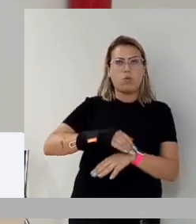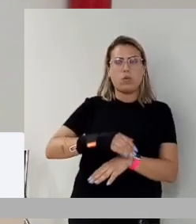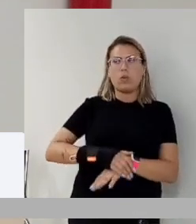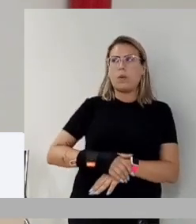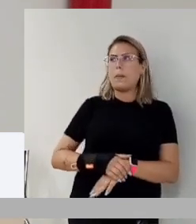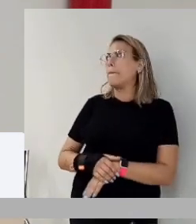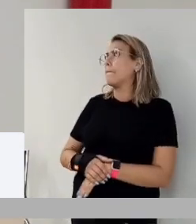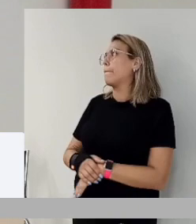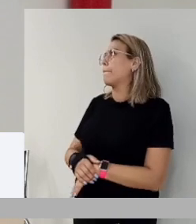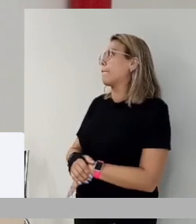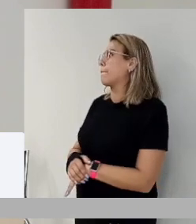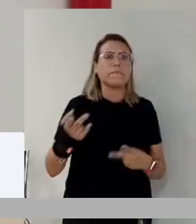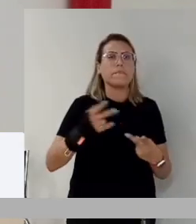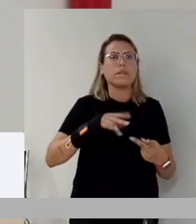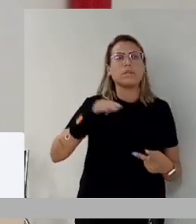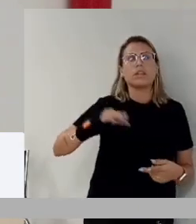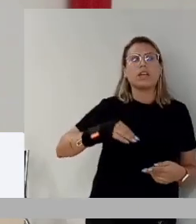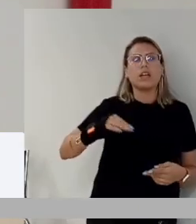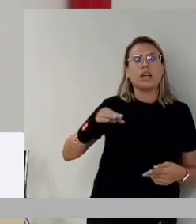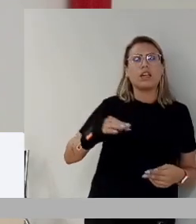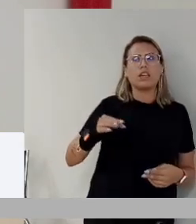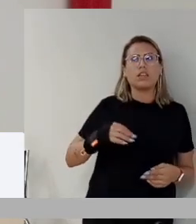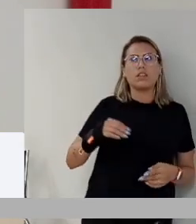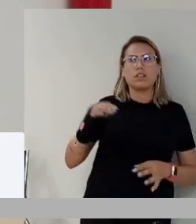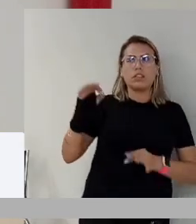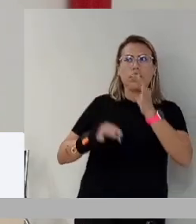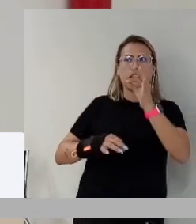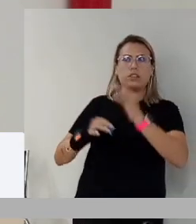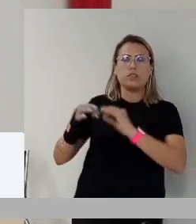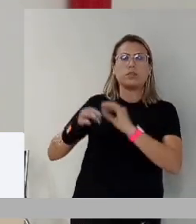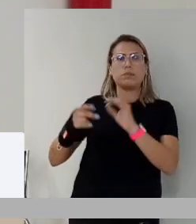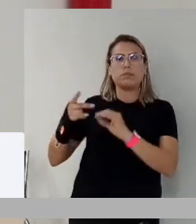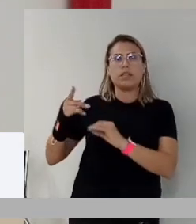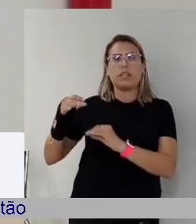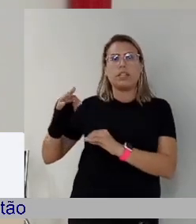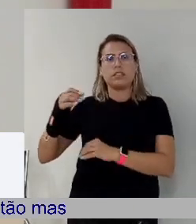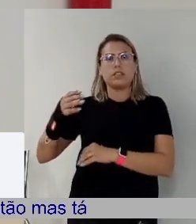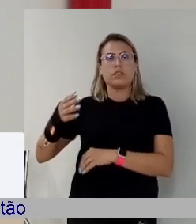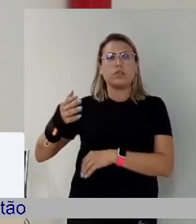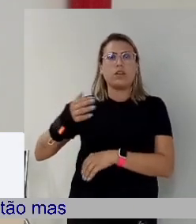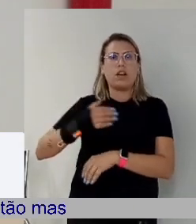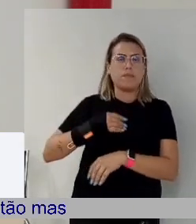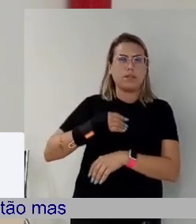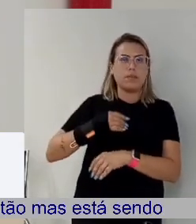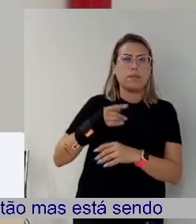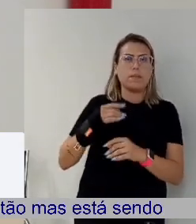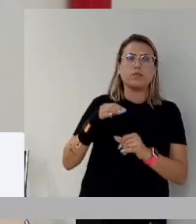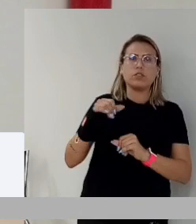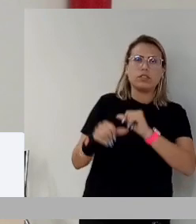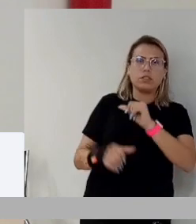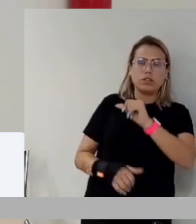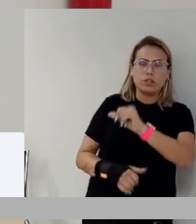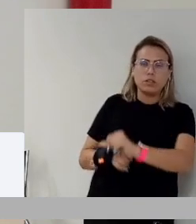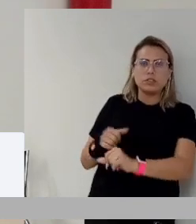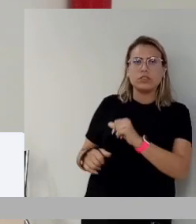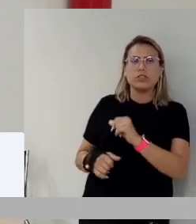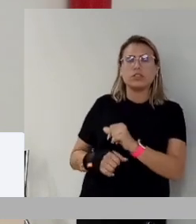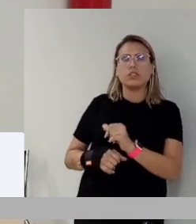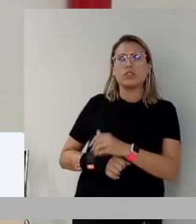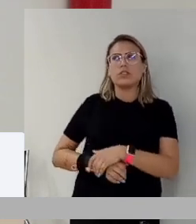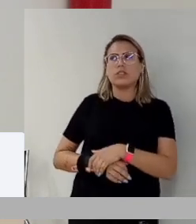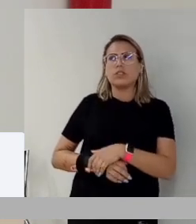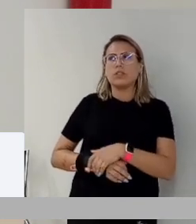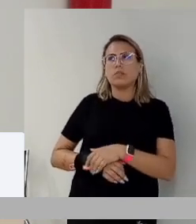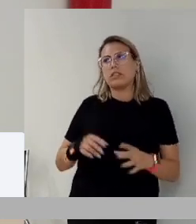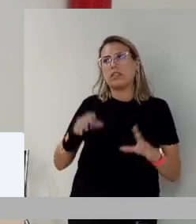foi invertida a posição do técnico que elabora os parecer com minha né então mas tá sendo corrigido eu acredito que mais